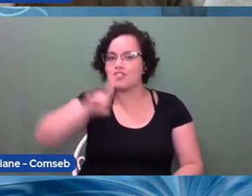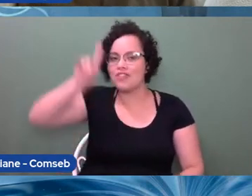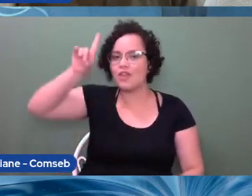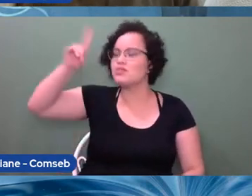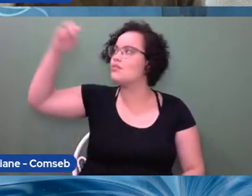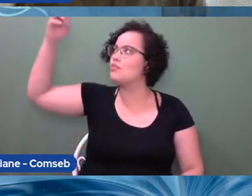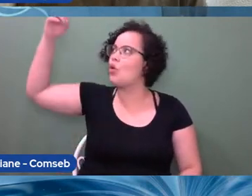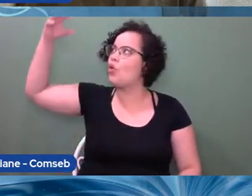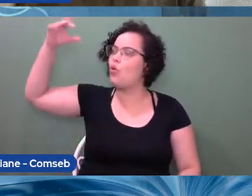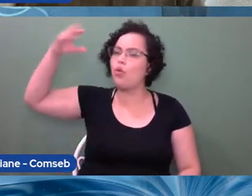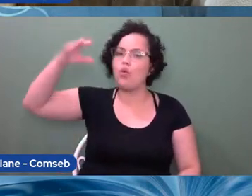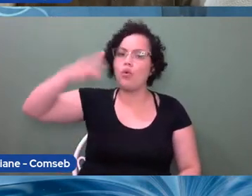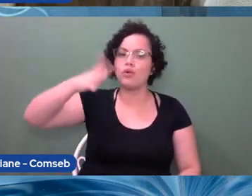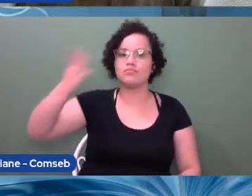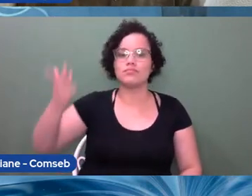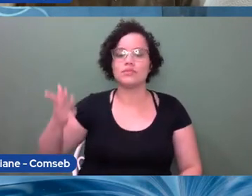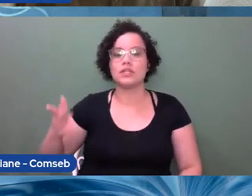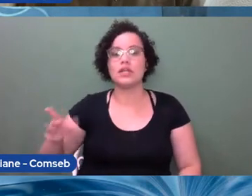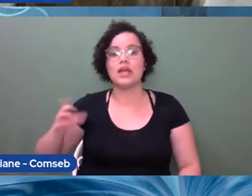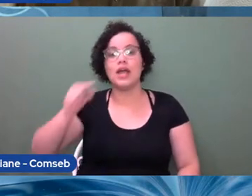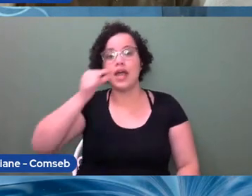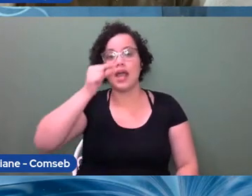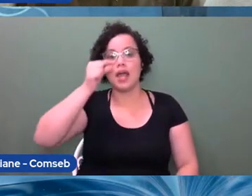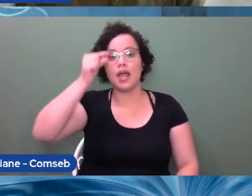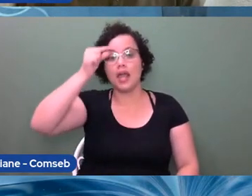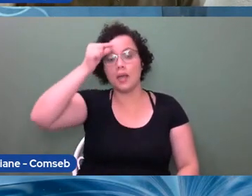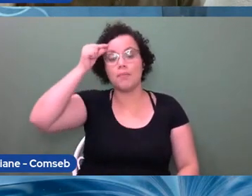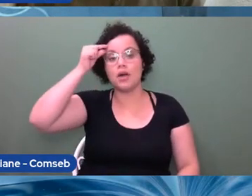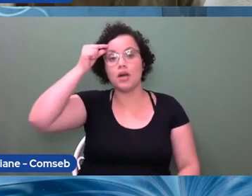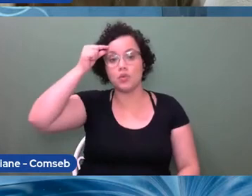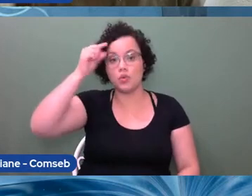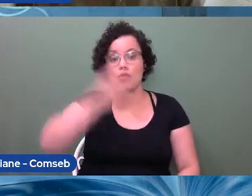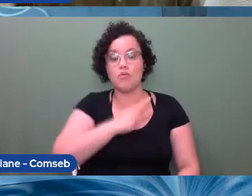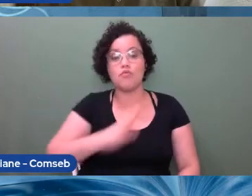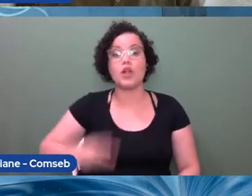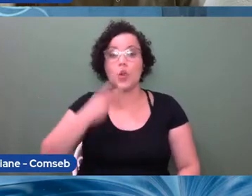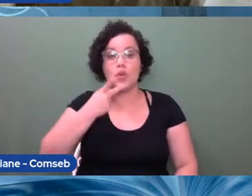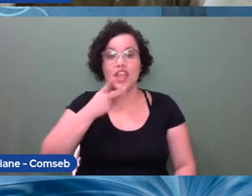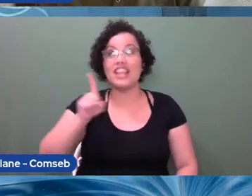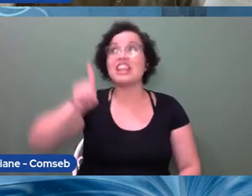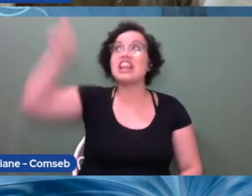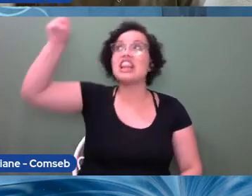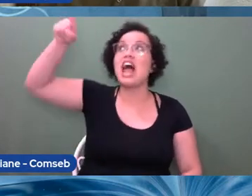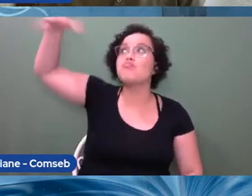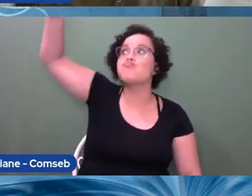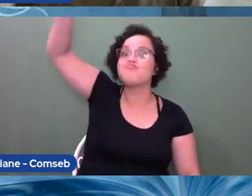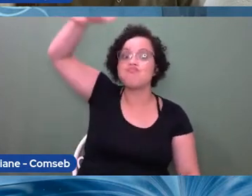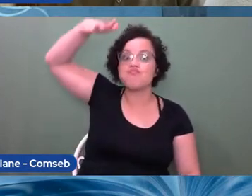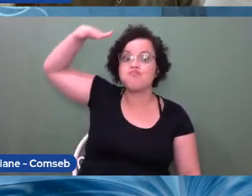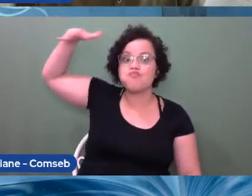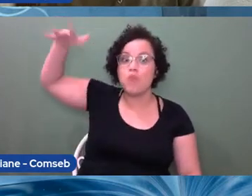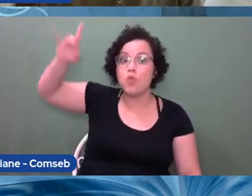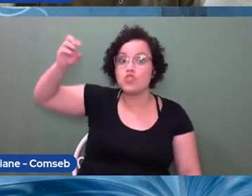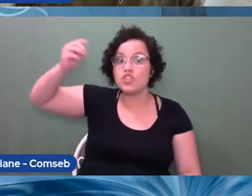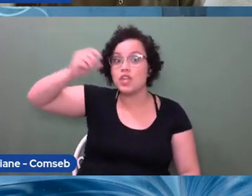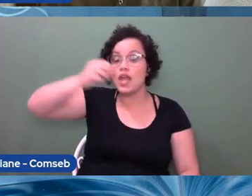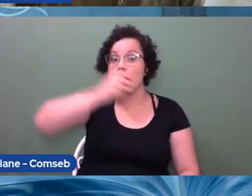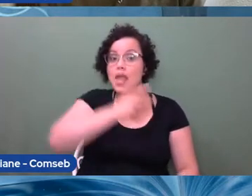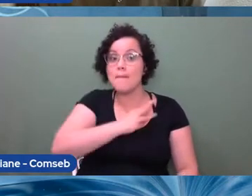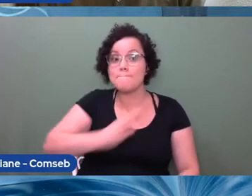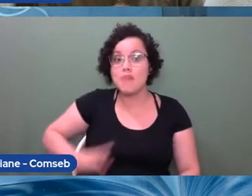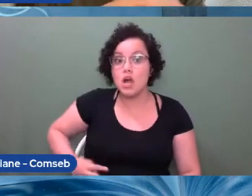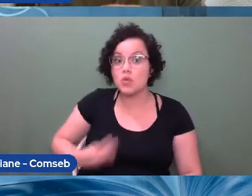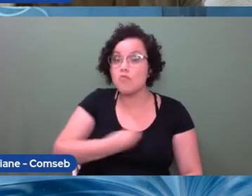o Emmanuel que nas esferas dele, imagina a nossa, não é conhecido ainda. Ainda estão